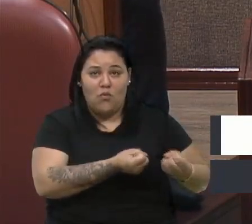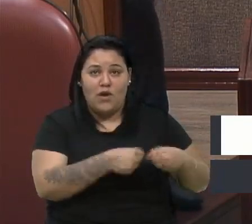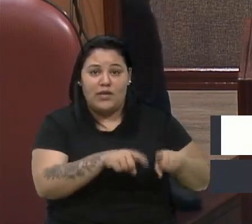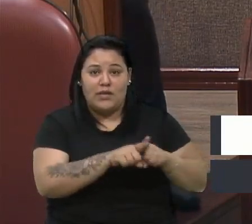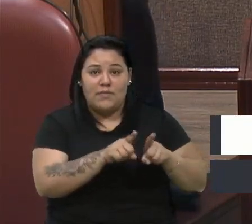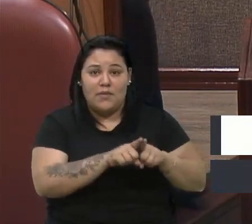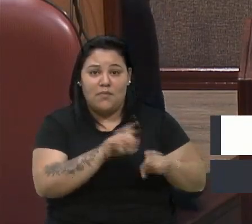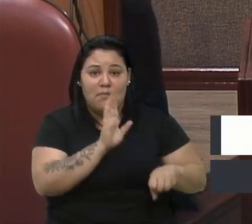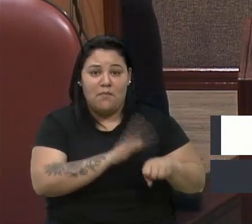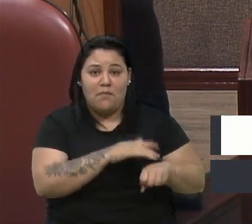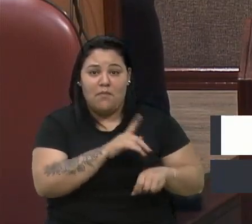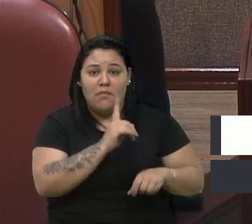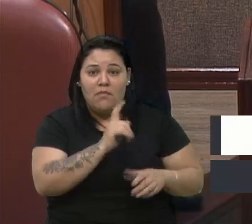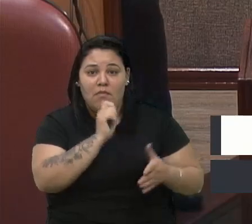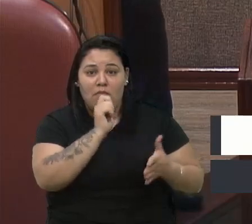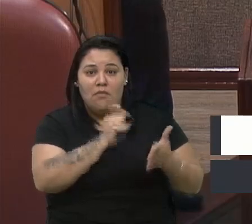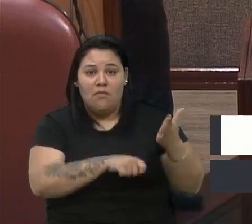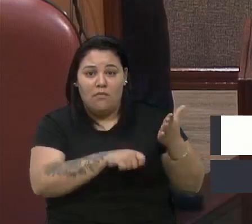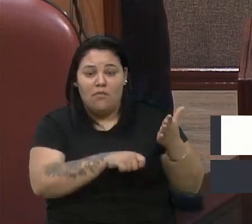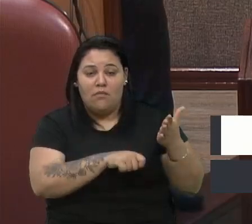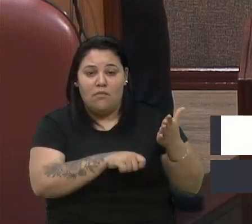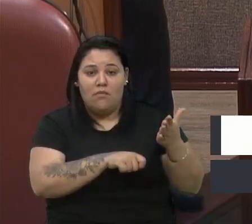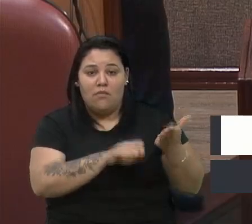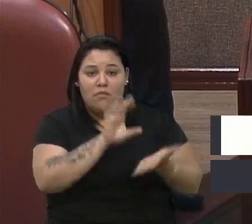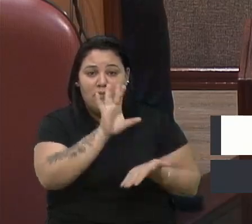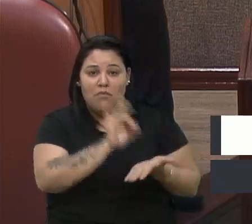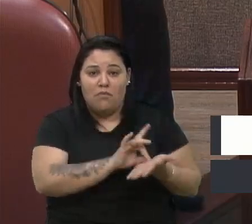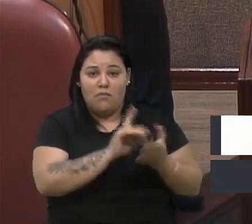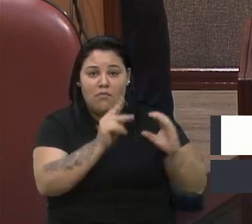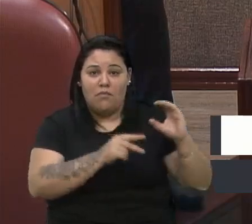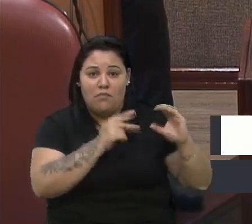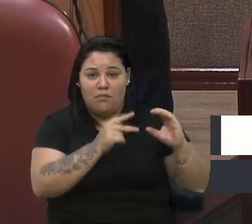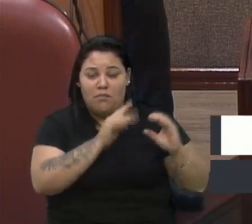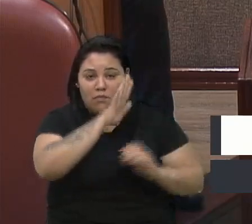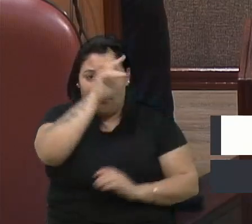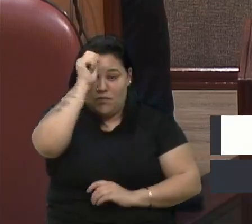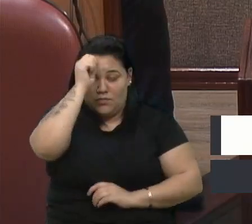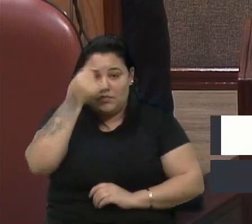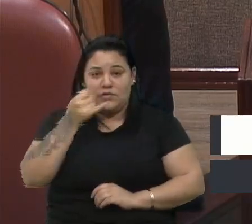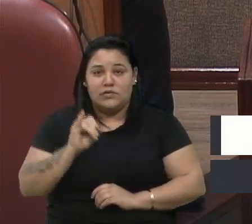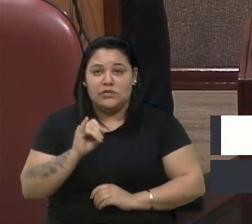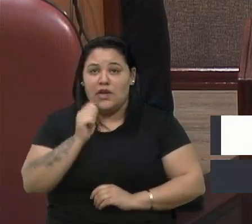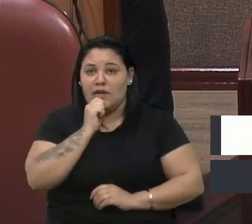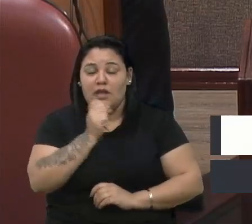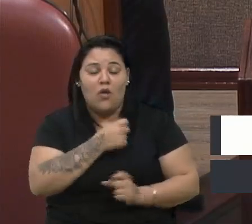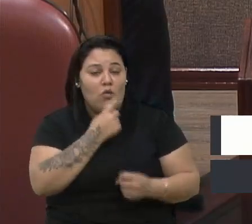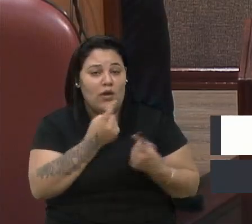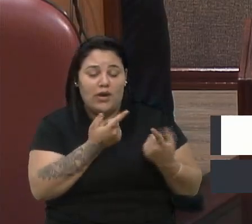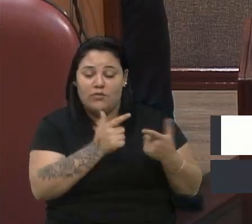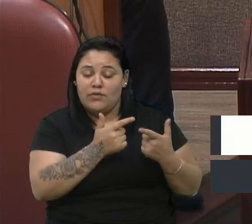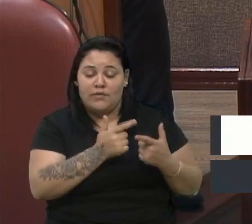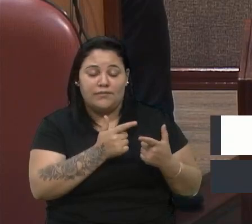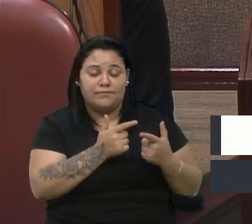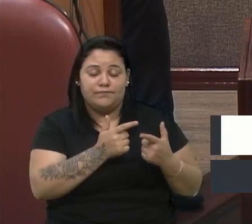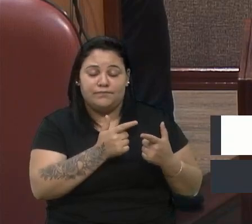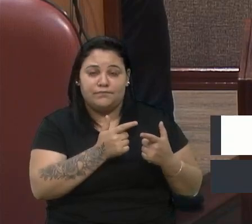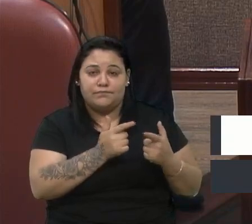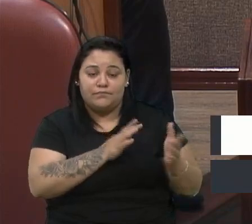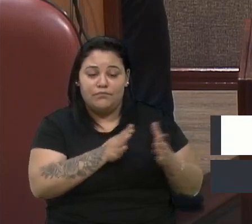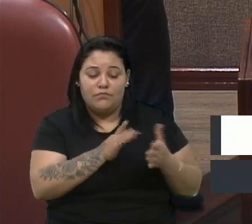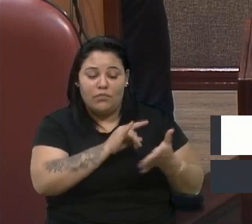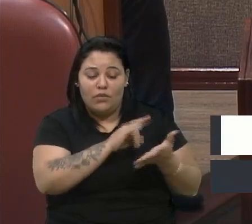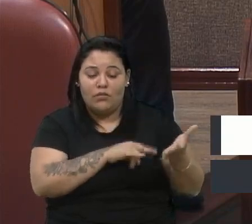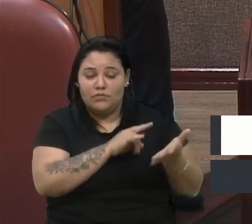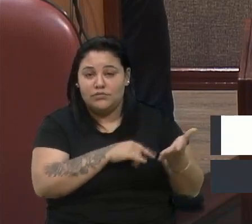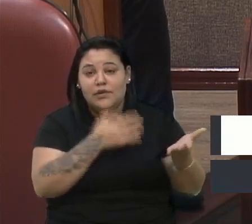1.000 assinaturas protocoladas aqui na Câmara Municipal de Caxias do Sul. Caso alguém não tenha tido acesso a esse documento externo, até